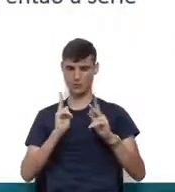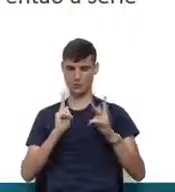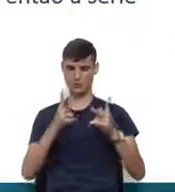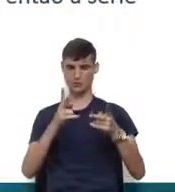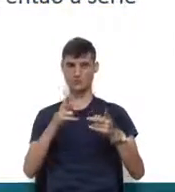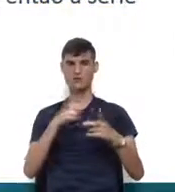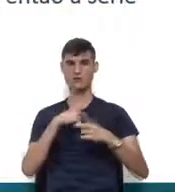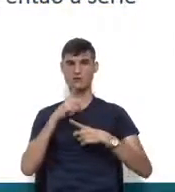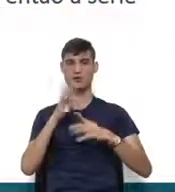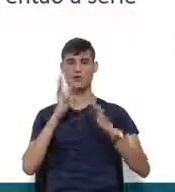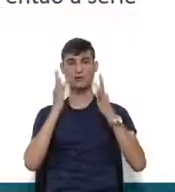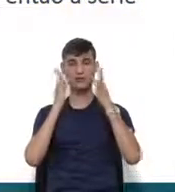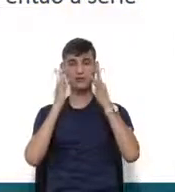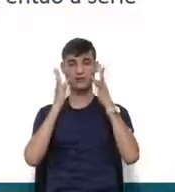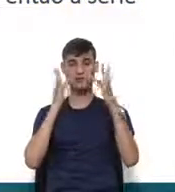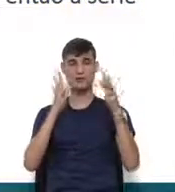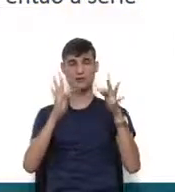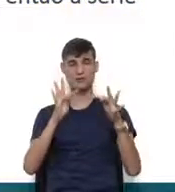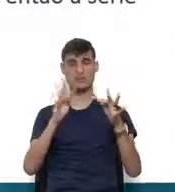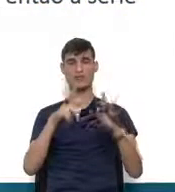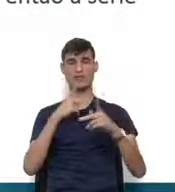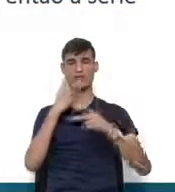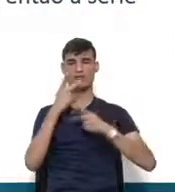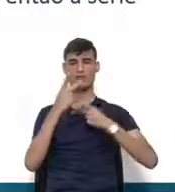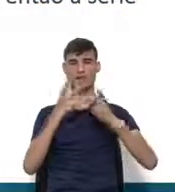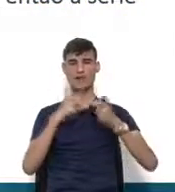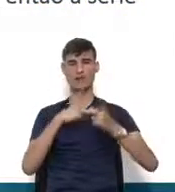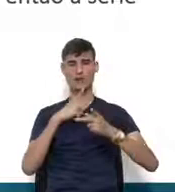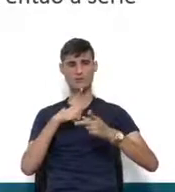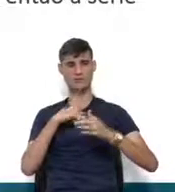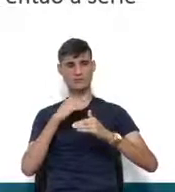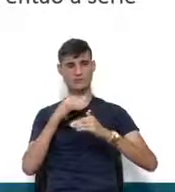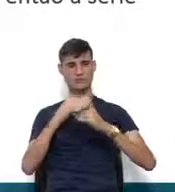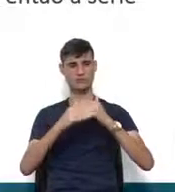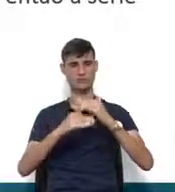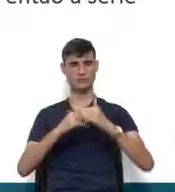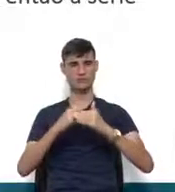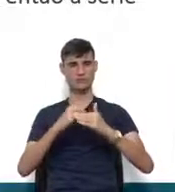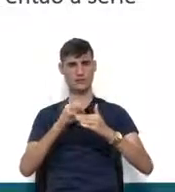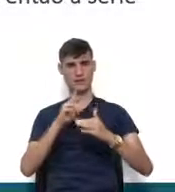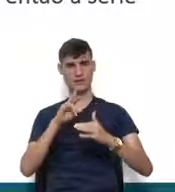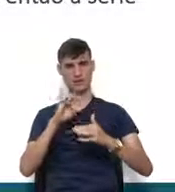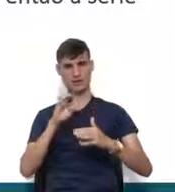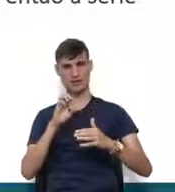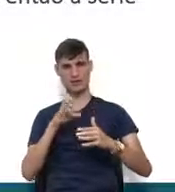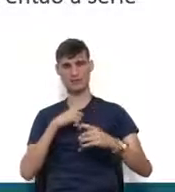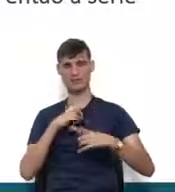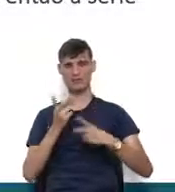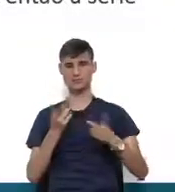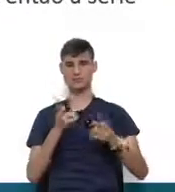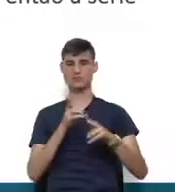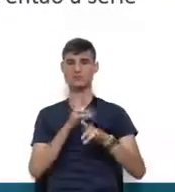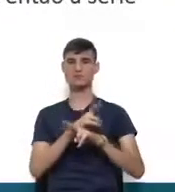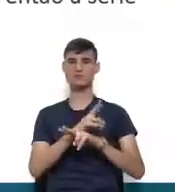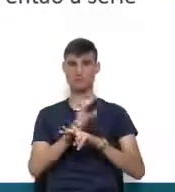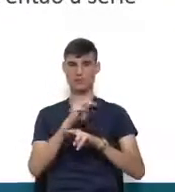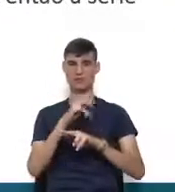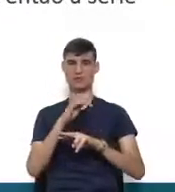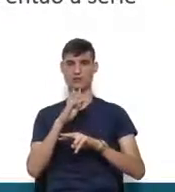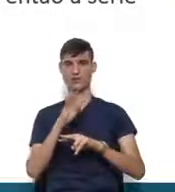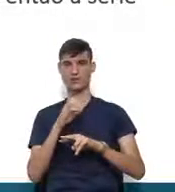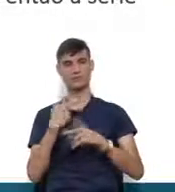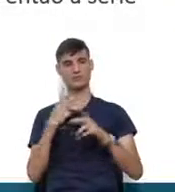nós temos um teorema, né, que supõe, então, que nós temos que uma série, neste caso, seja convergente. Então, nós temos